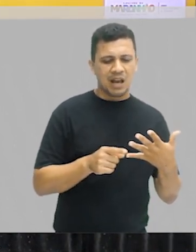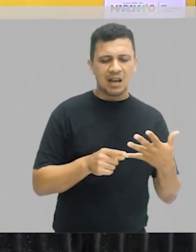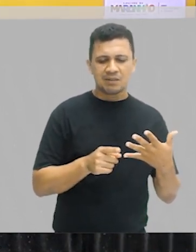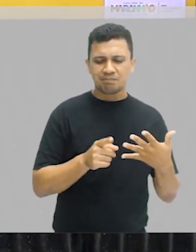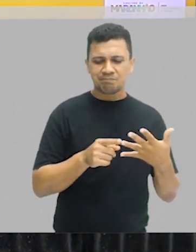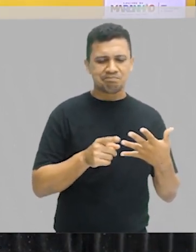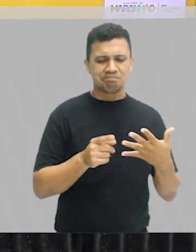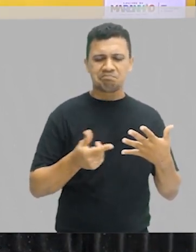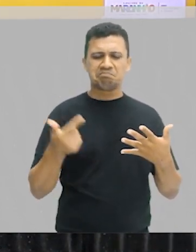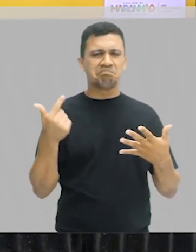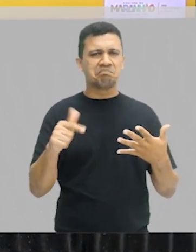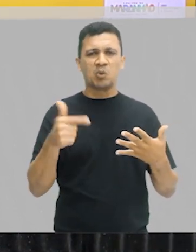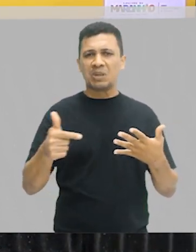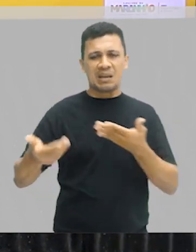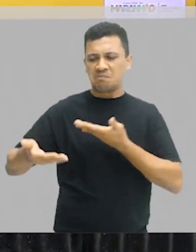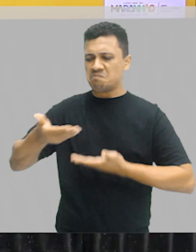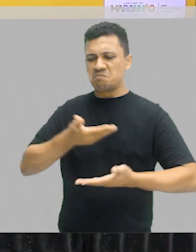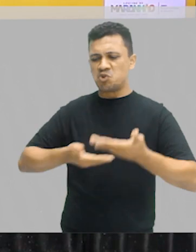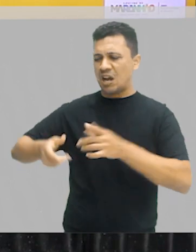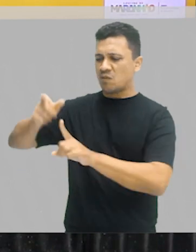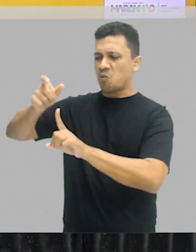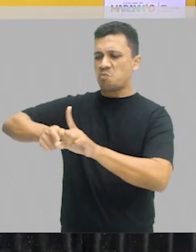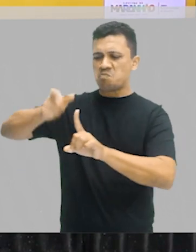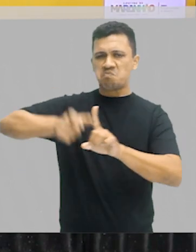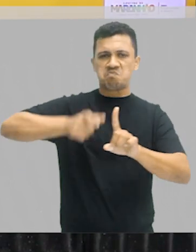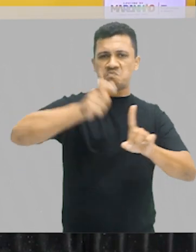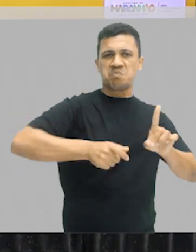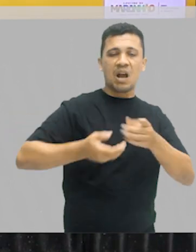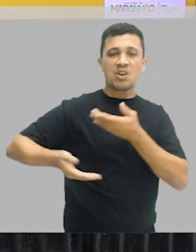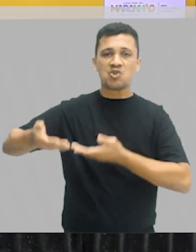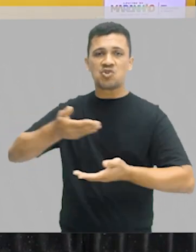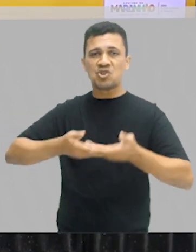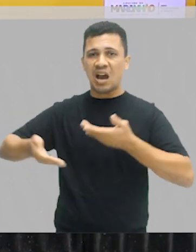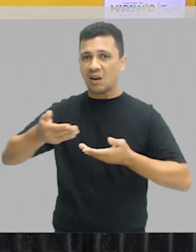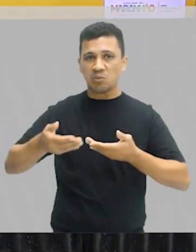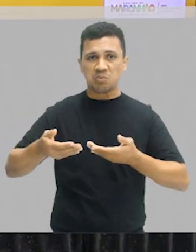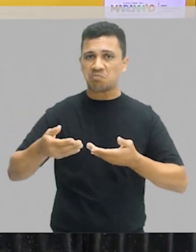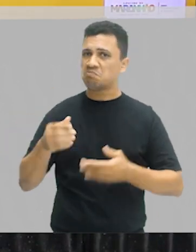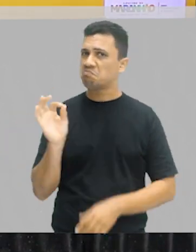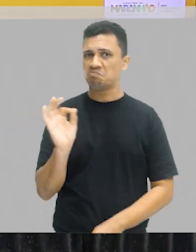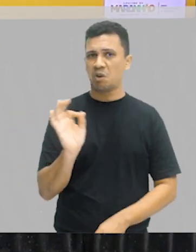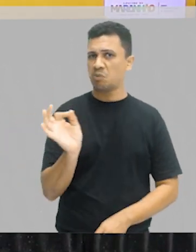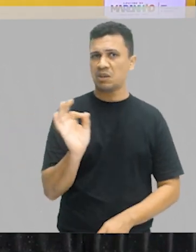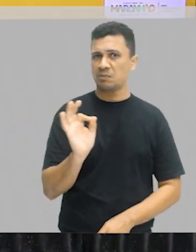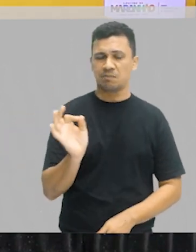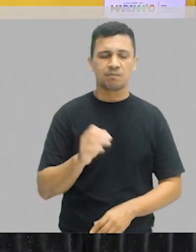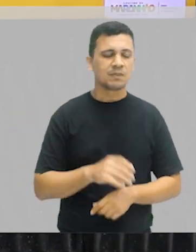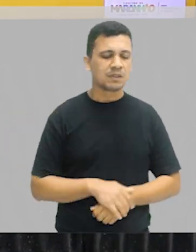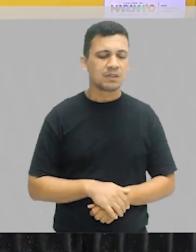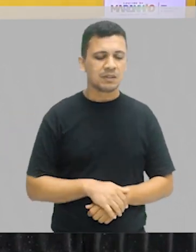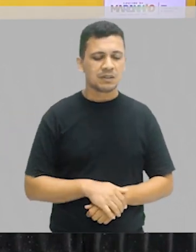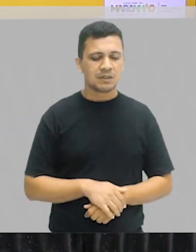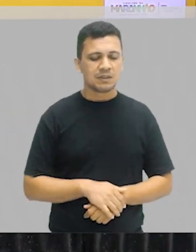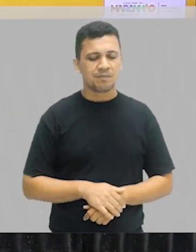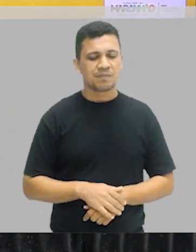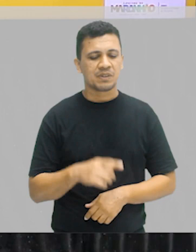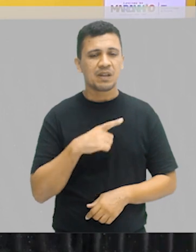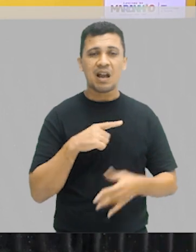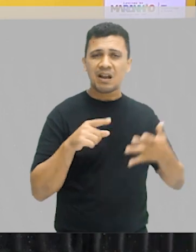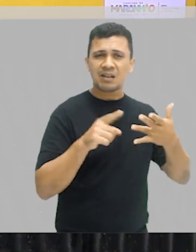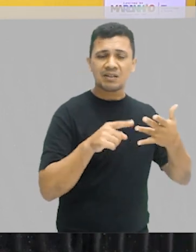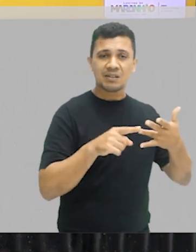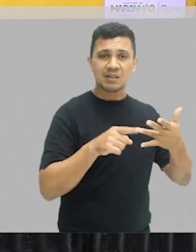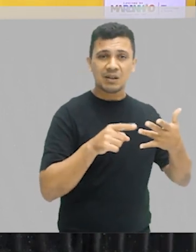narrador contando uma história. Tem personagens? Tem, mas esses personagens não conversam entre si. A exposição com base